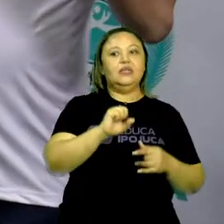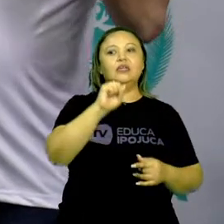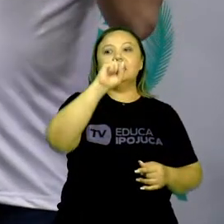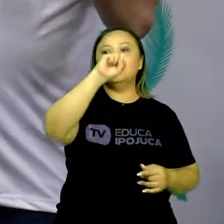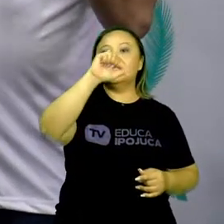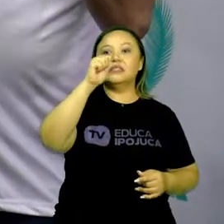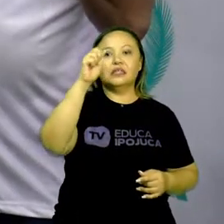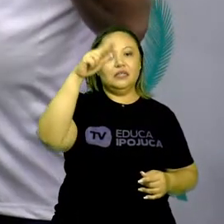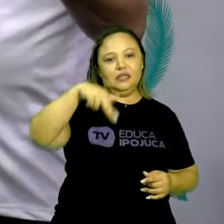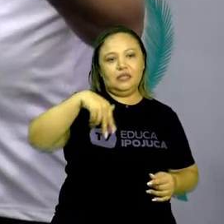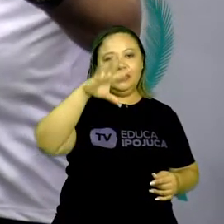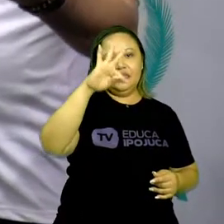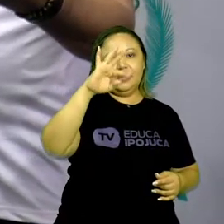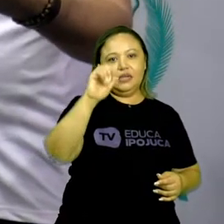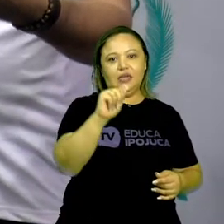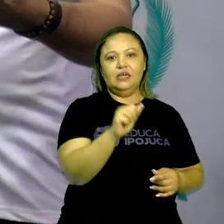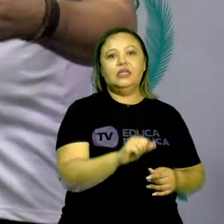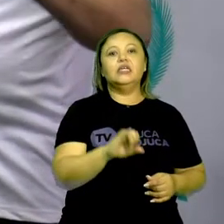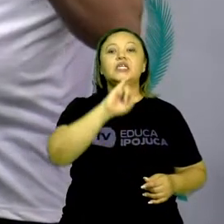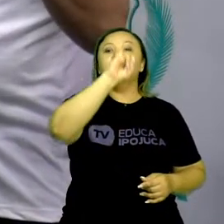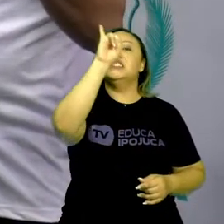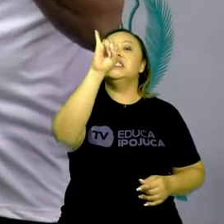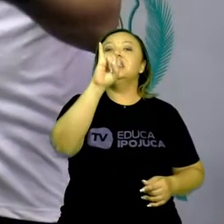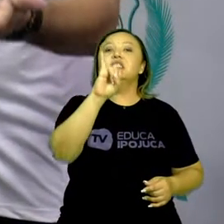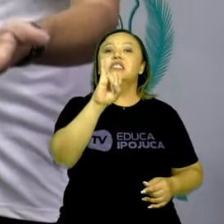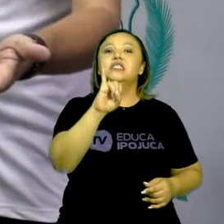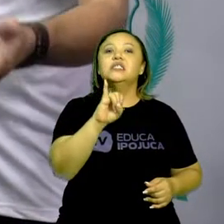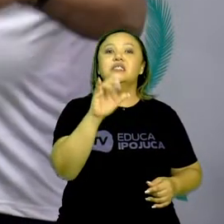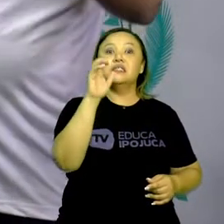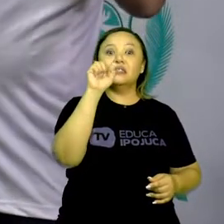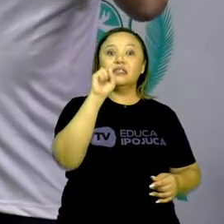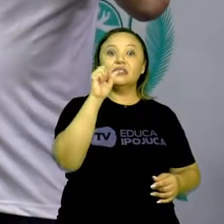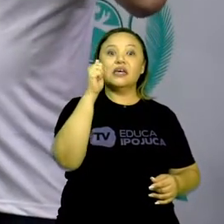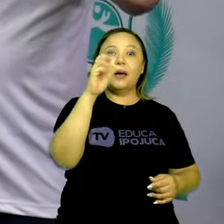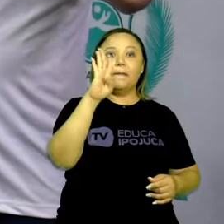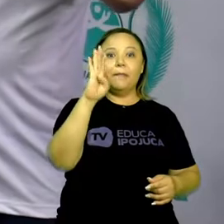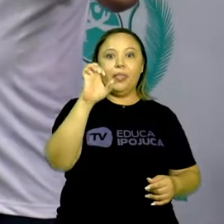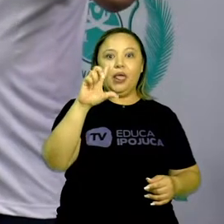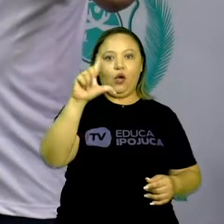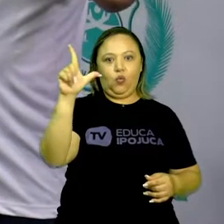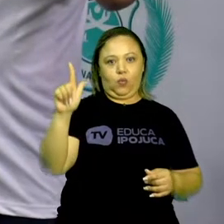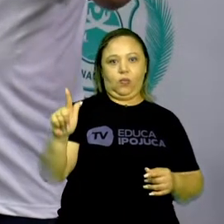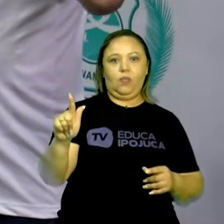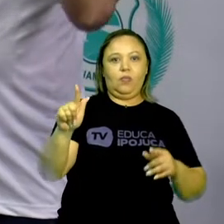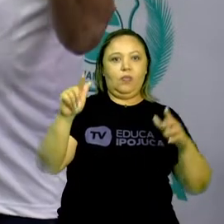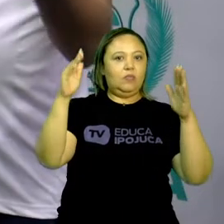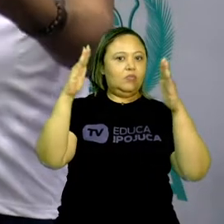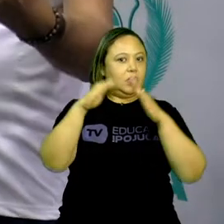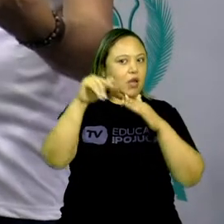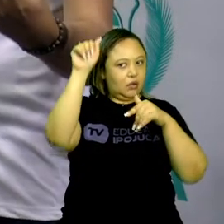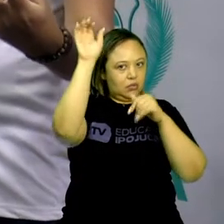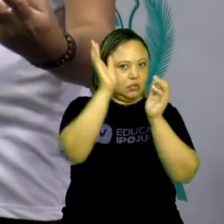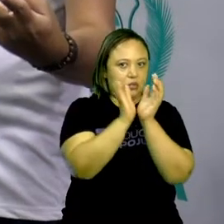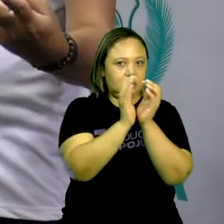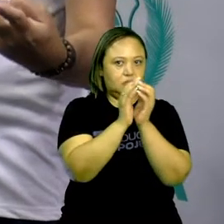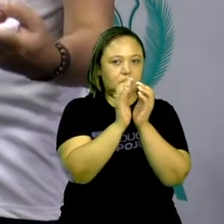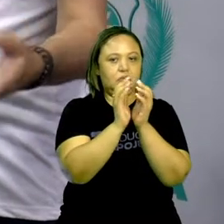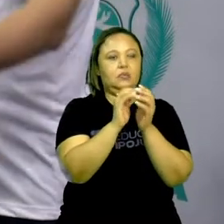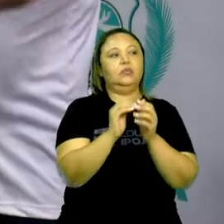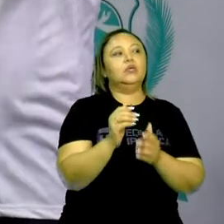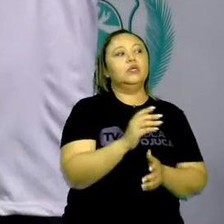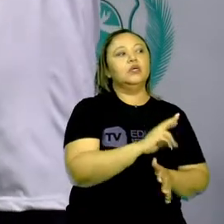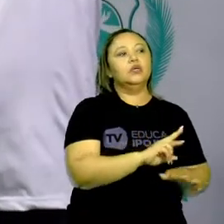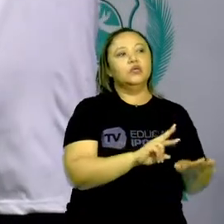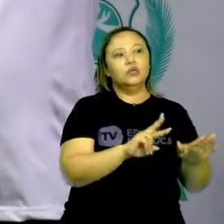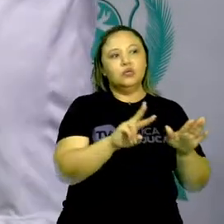vai para o festival no Rio de Janeiro, ganha o festival, consegue um convite para ficar 2 semanas no Teatro